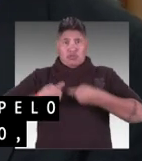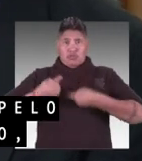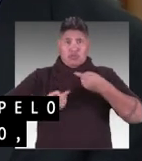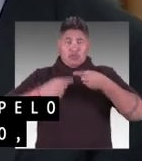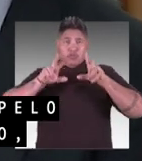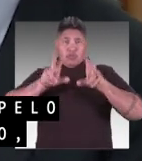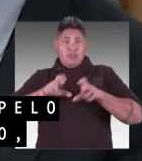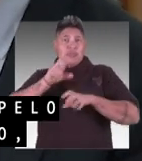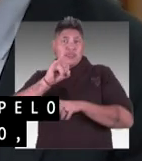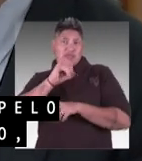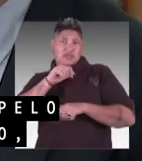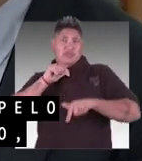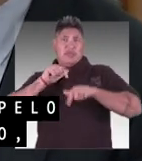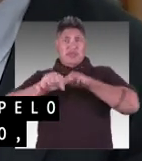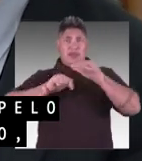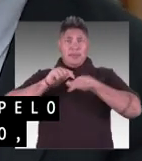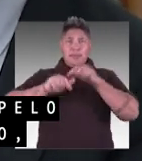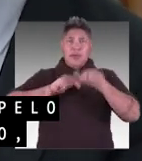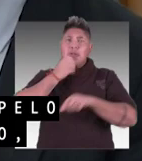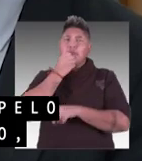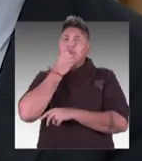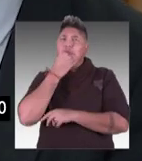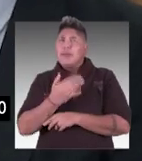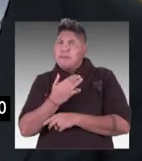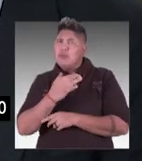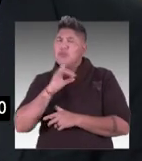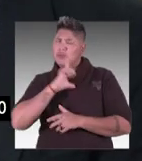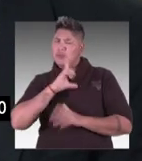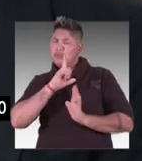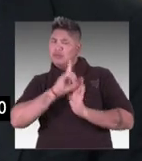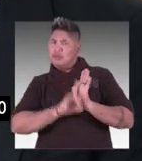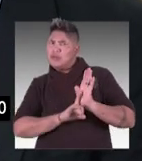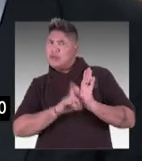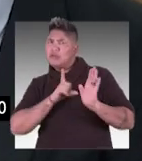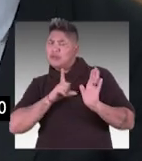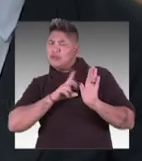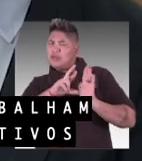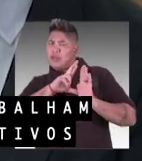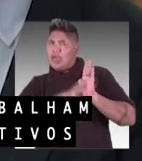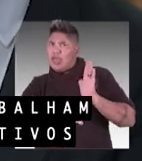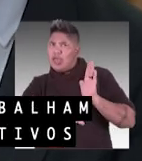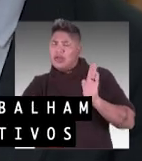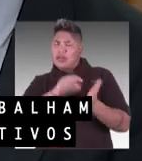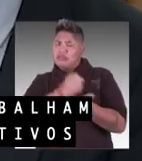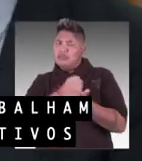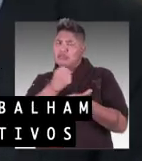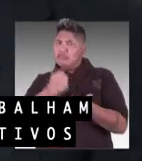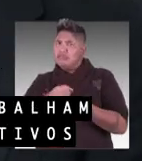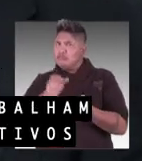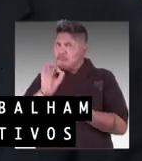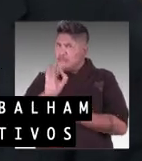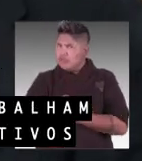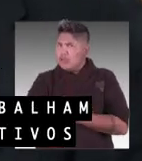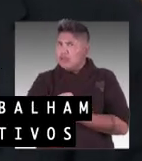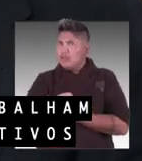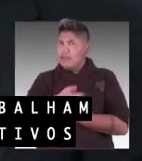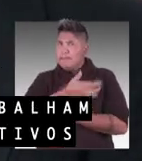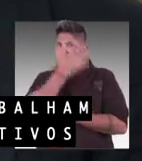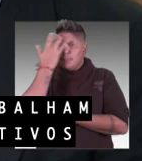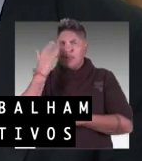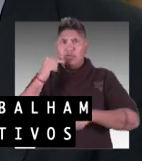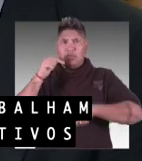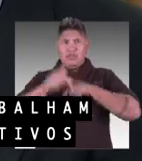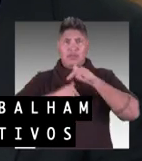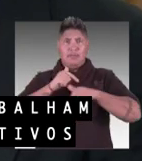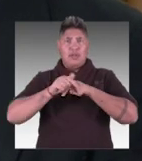se esse trabalho é regulado pelo direito do trabalho, se há uma relação de emprego, se as pessoas que trabalham através